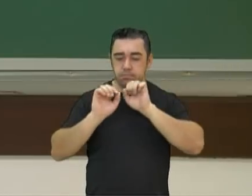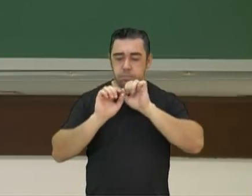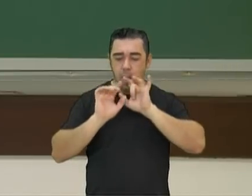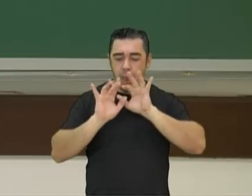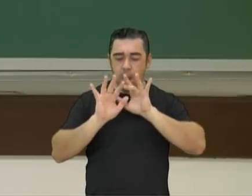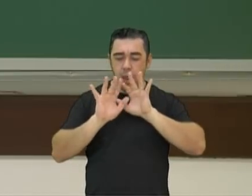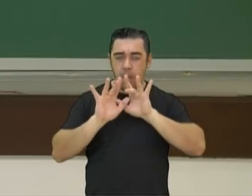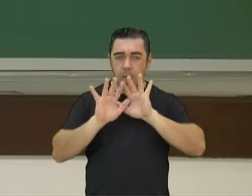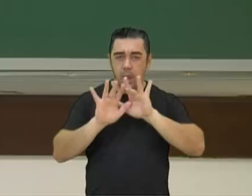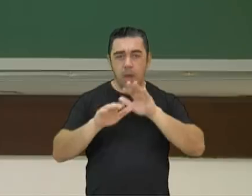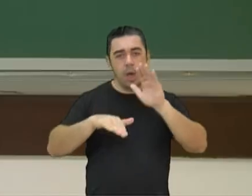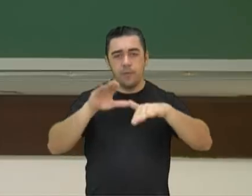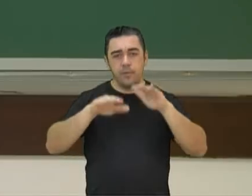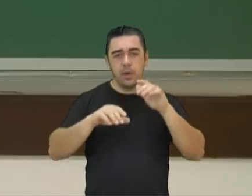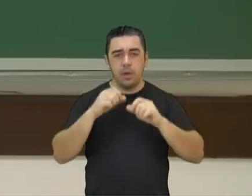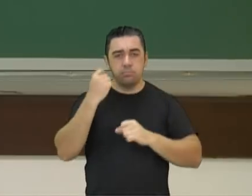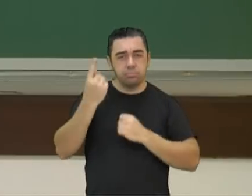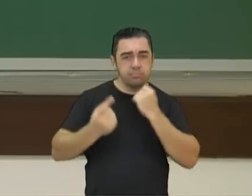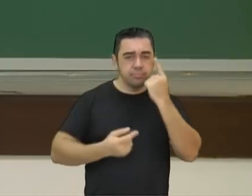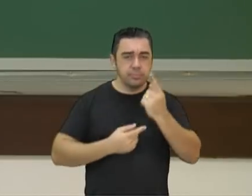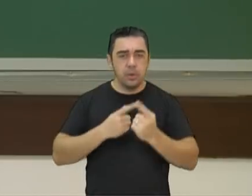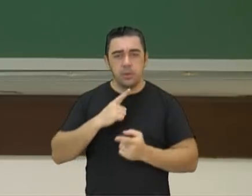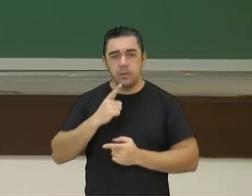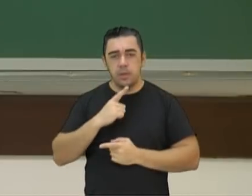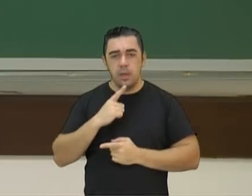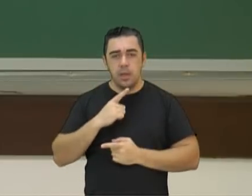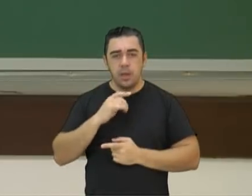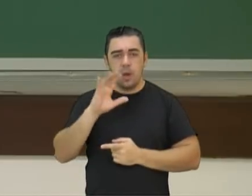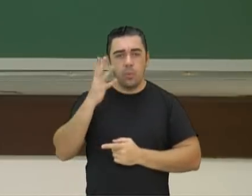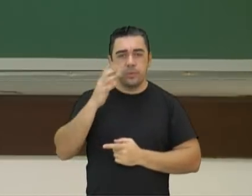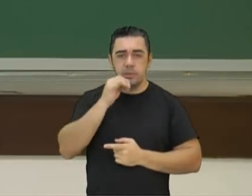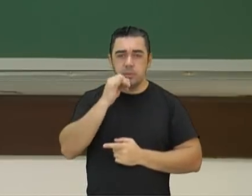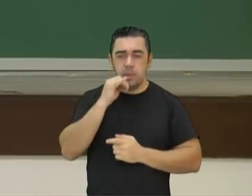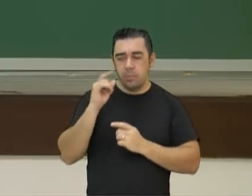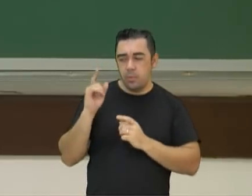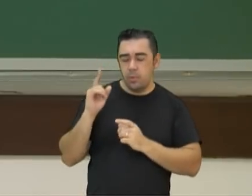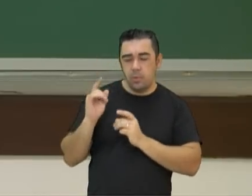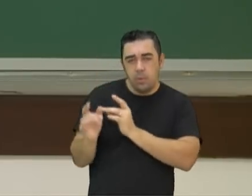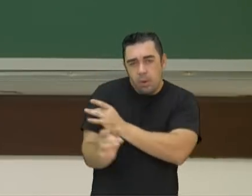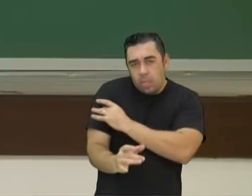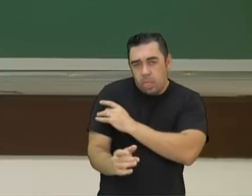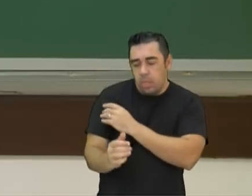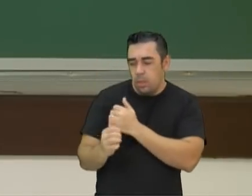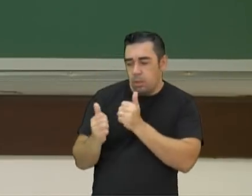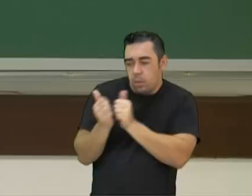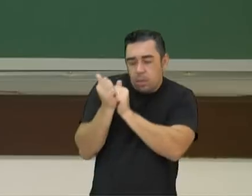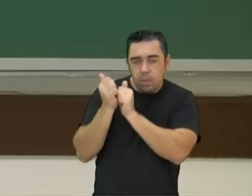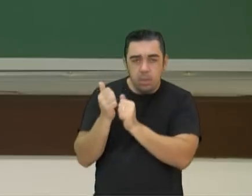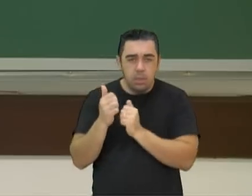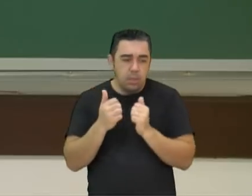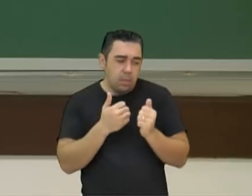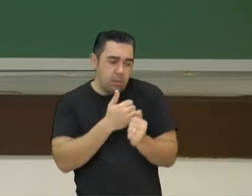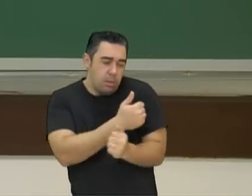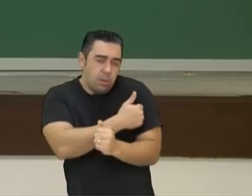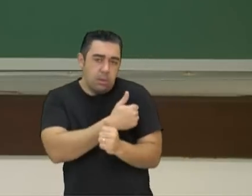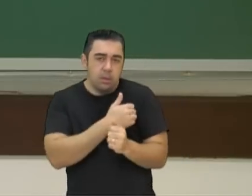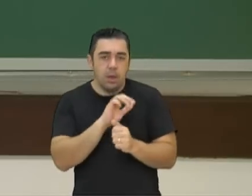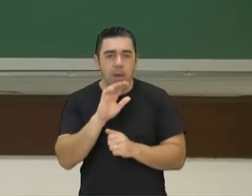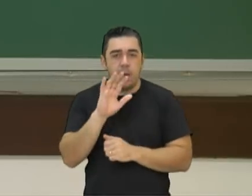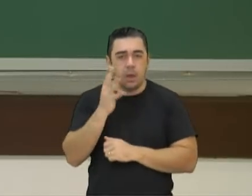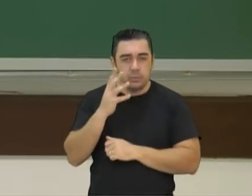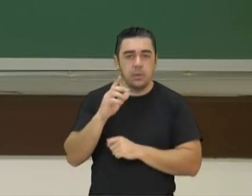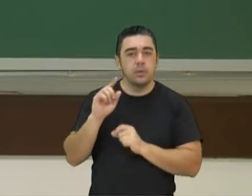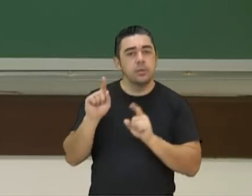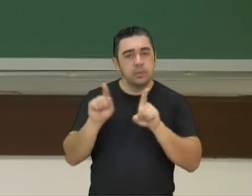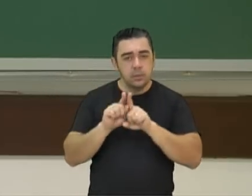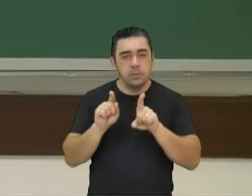prova, sobrar uma braçada, um pé. O mínimo que pode acontecer é que alguém acabe jogando água